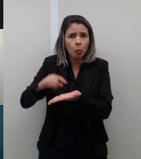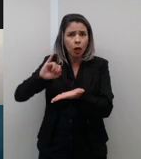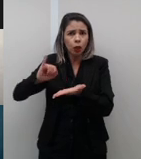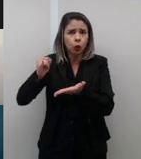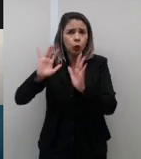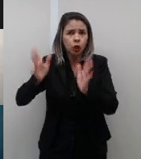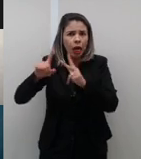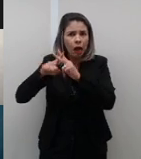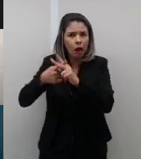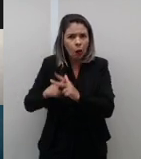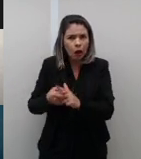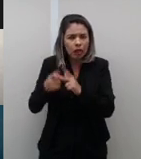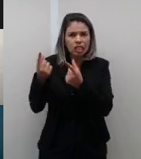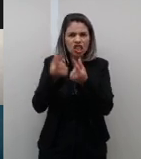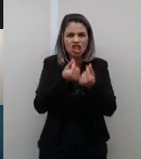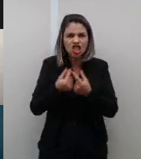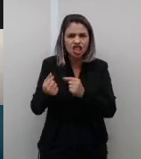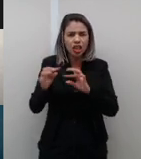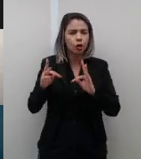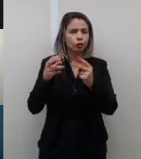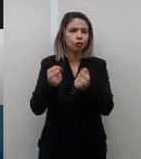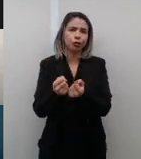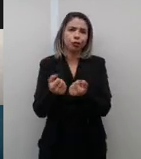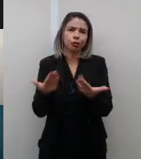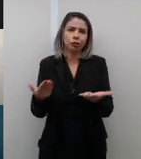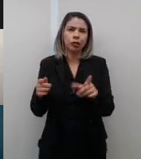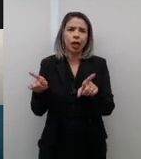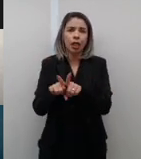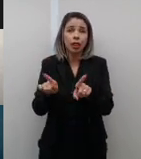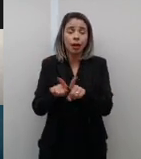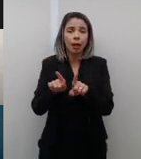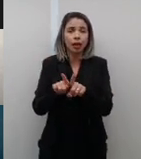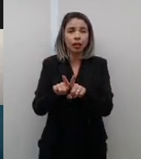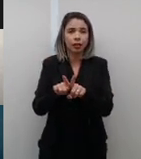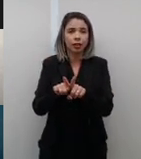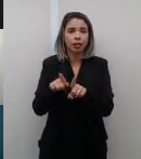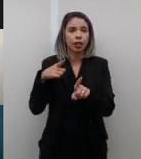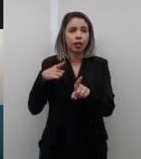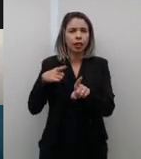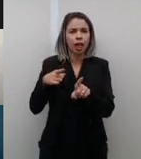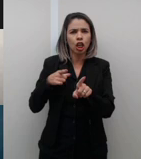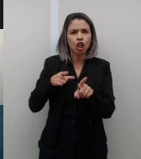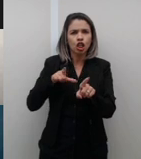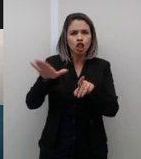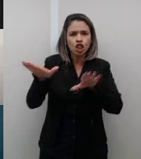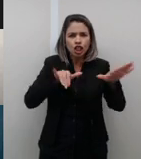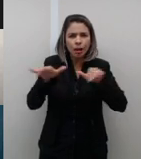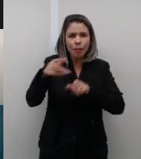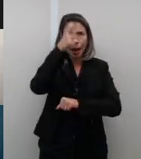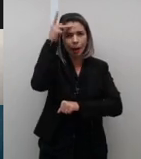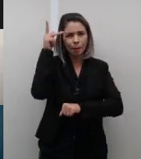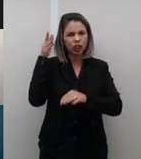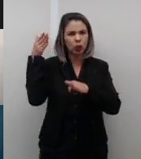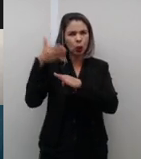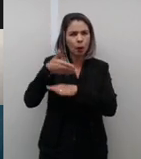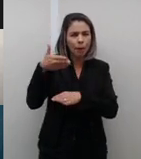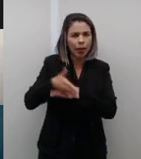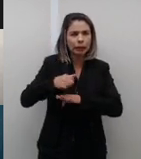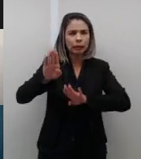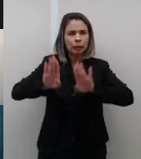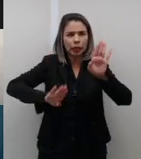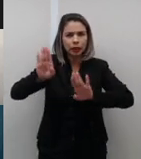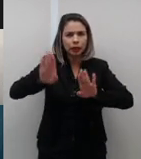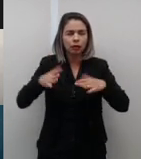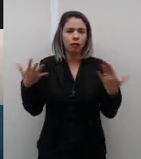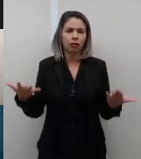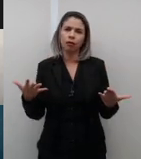monetária, em verdade, atrair assim os participantes de licitações, quer dizer, enganar o seu contratado para que ele execute